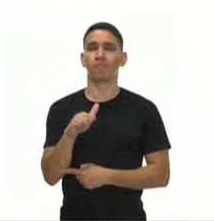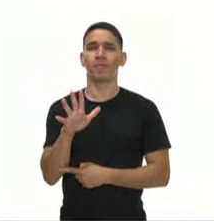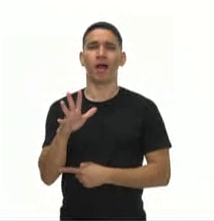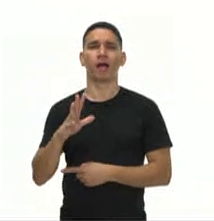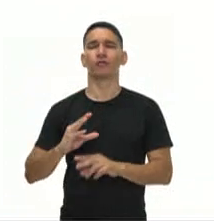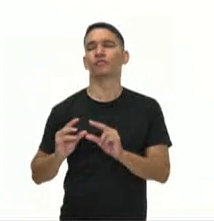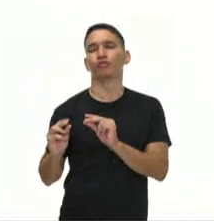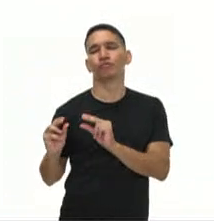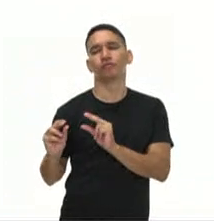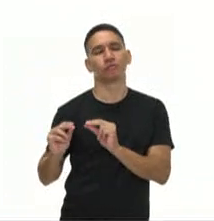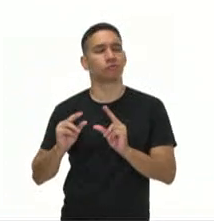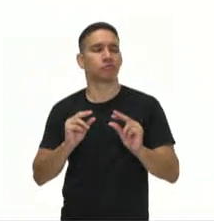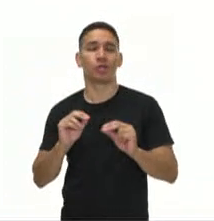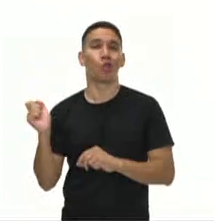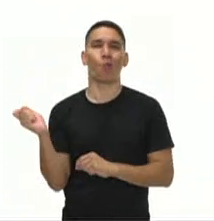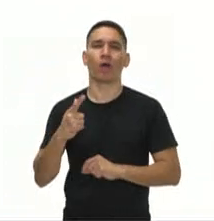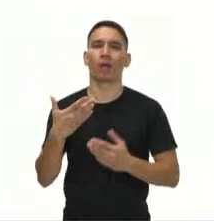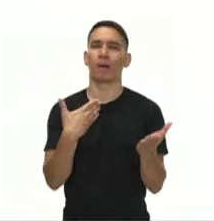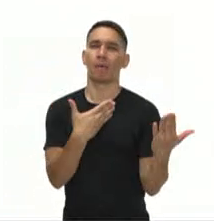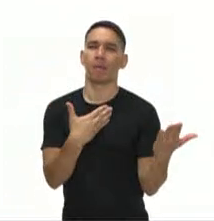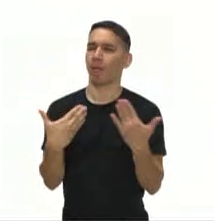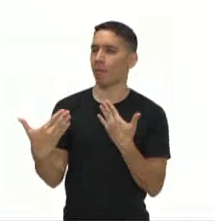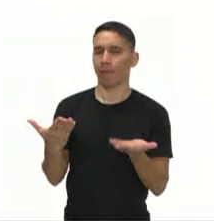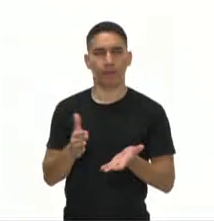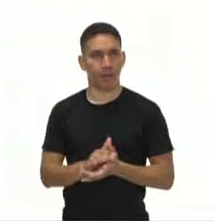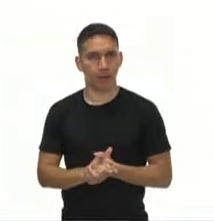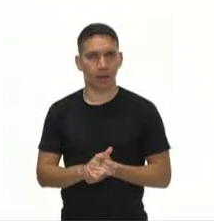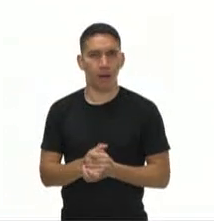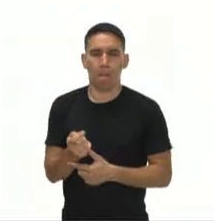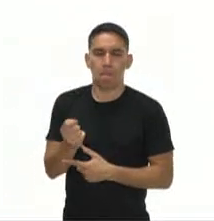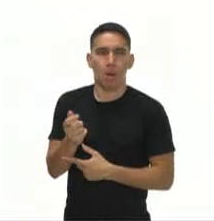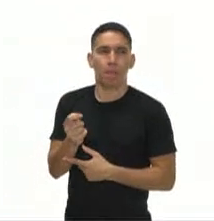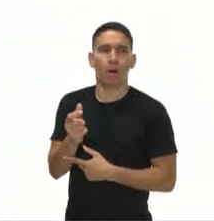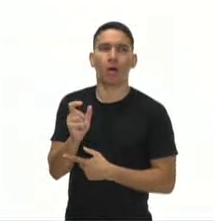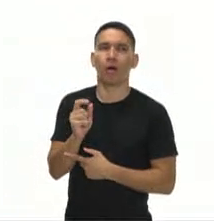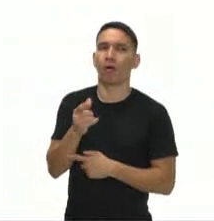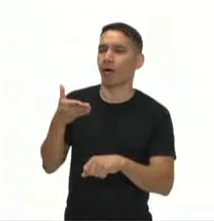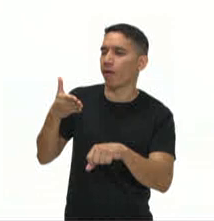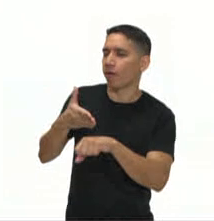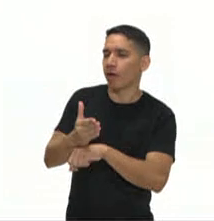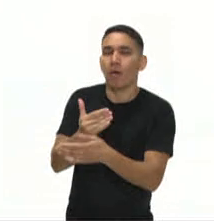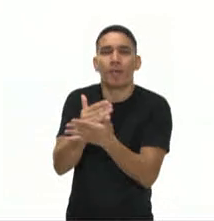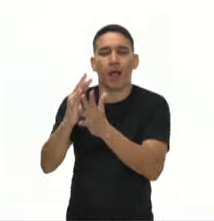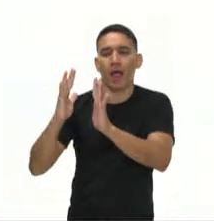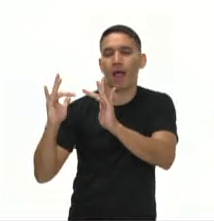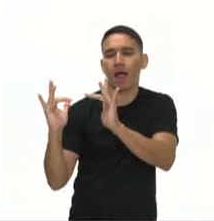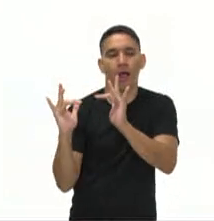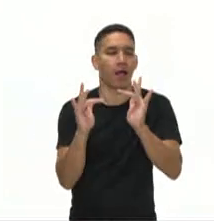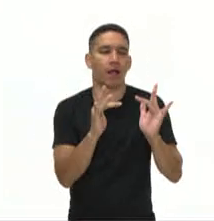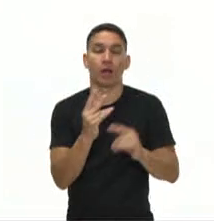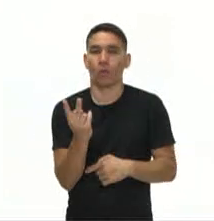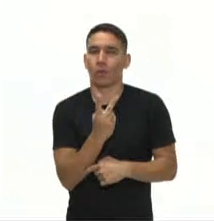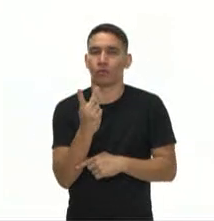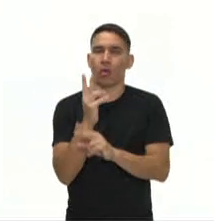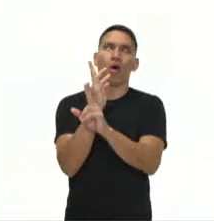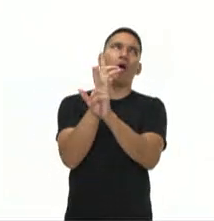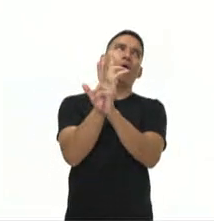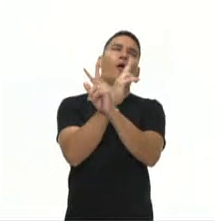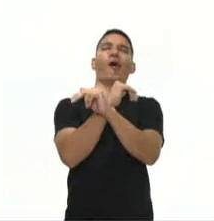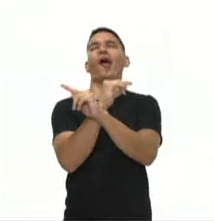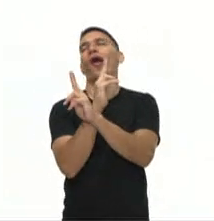que conversavam. Havia pouco, iniciara seu namoro e ambos andavam tontos. Era o